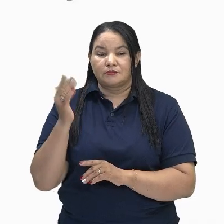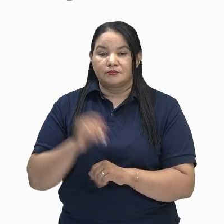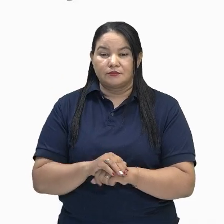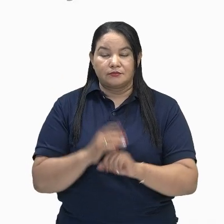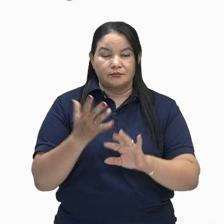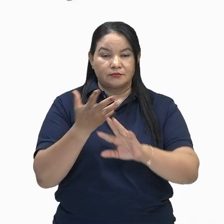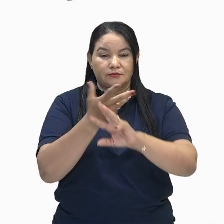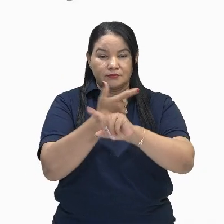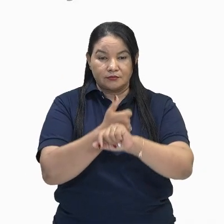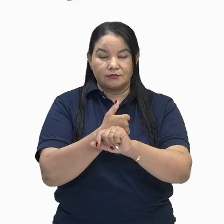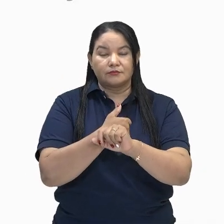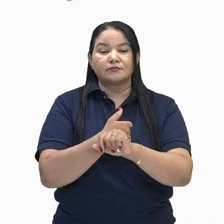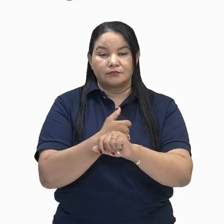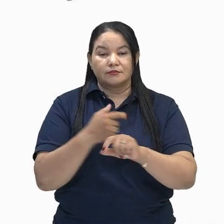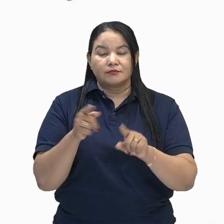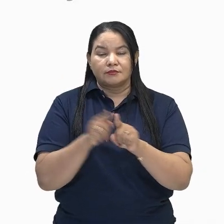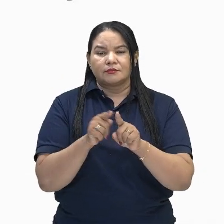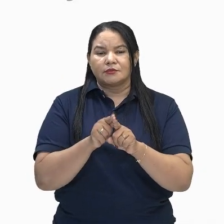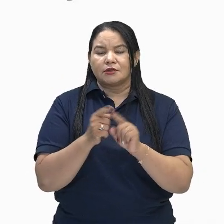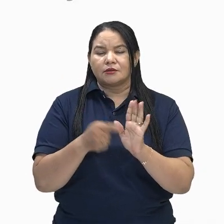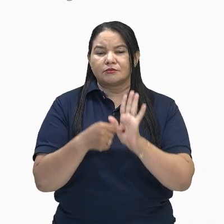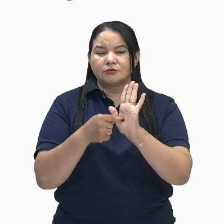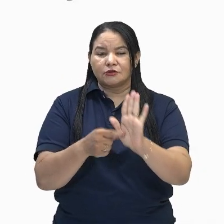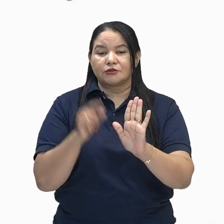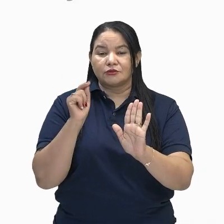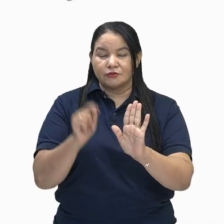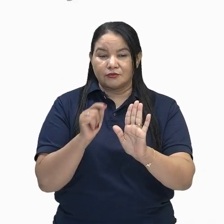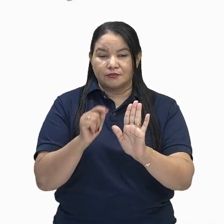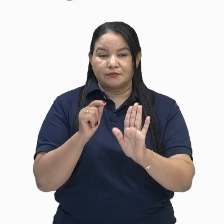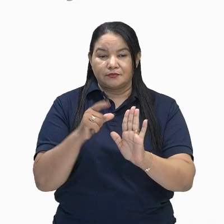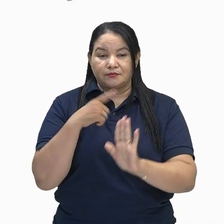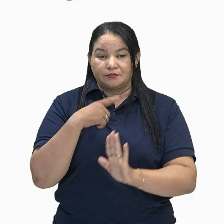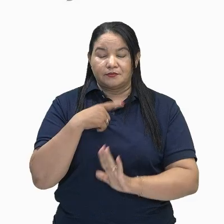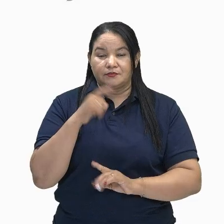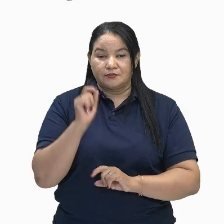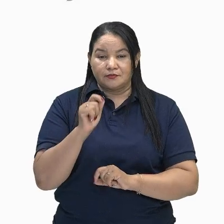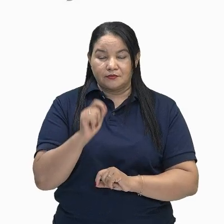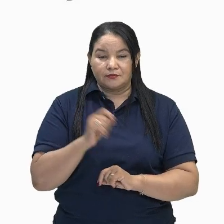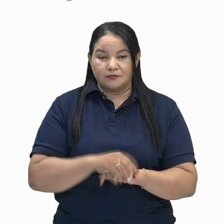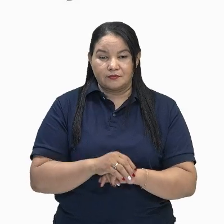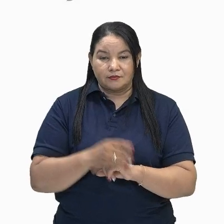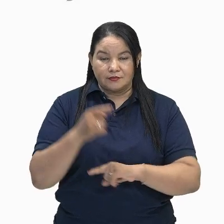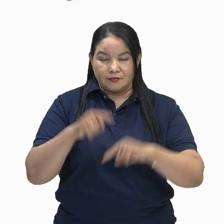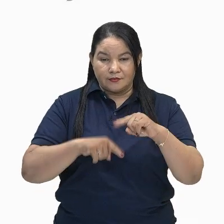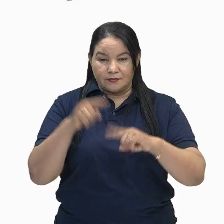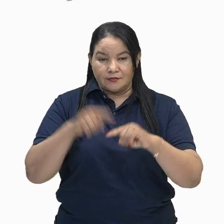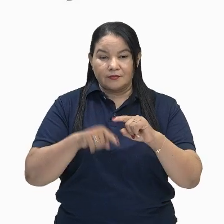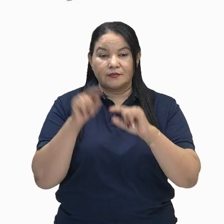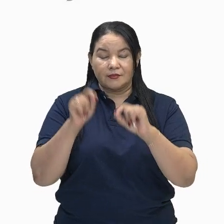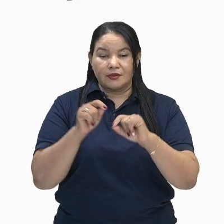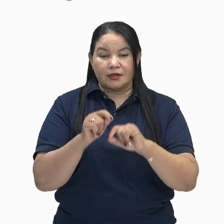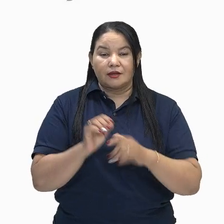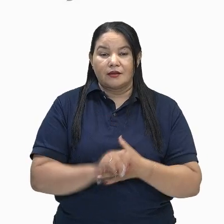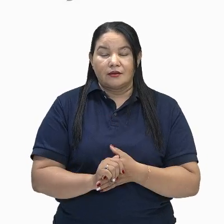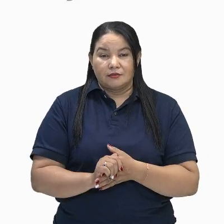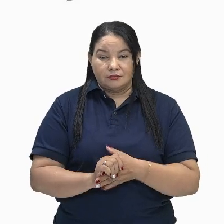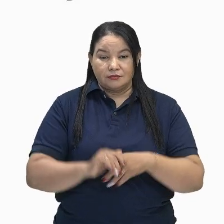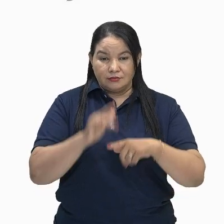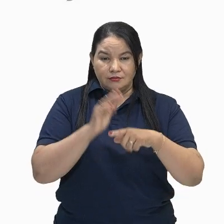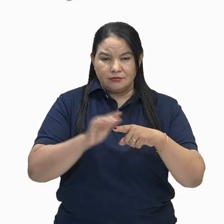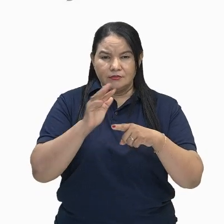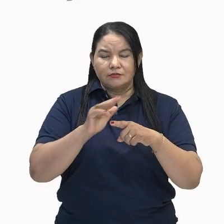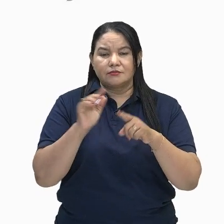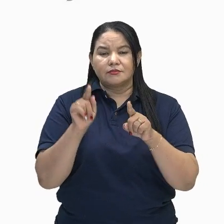intertextualidade, que é a presença textual de elementos semânticos ou formais, que se